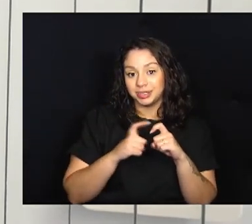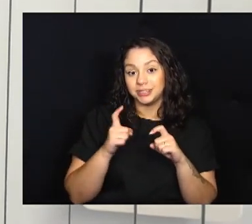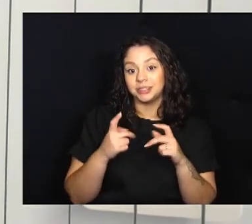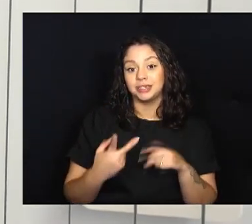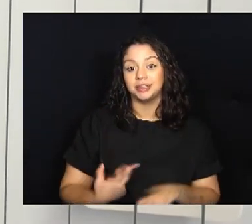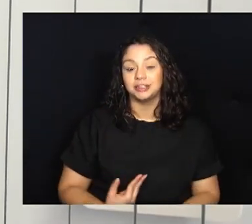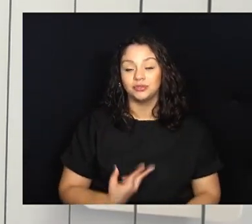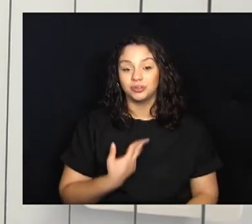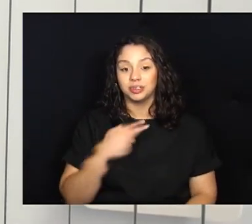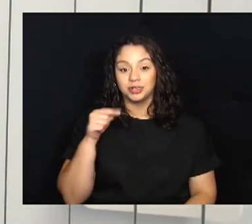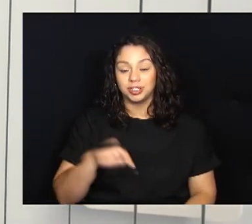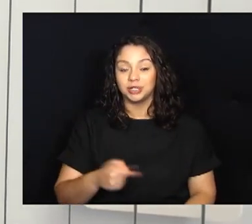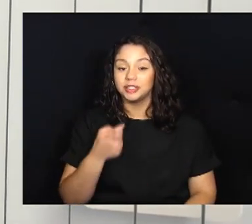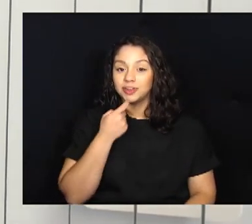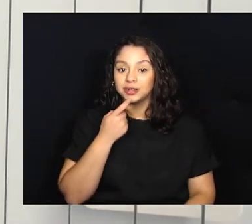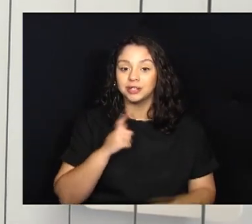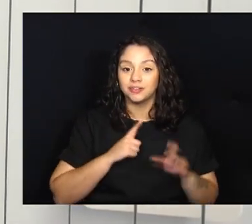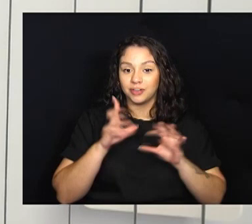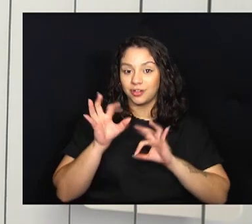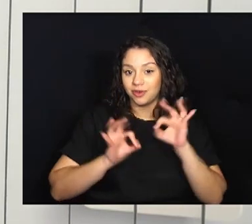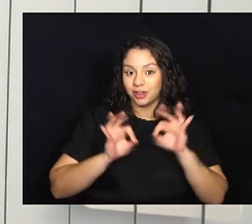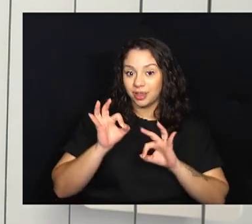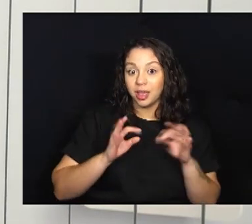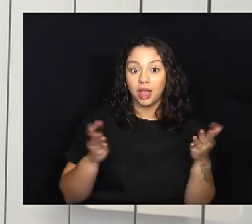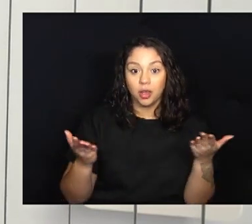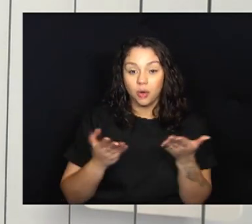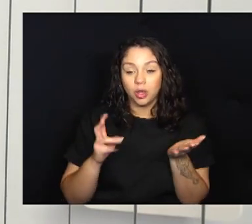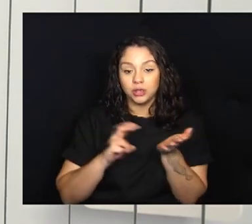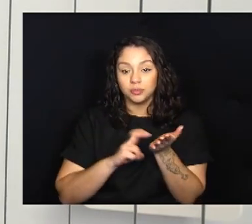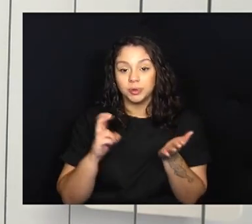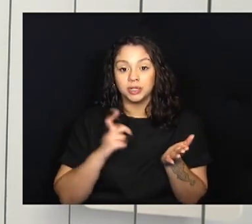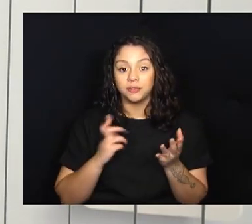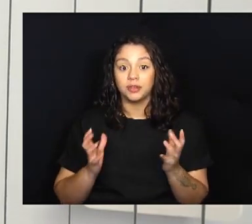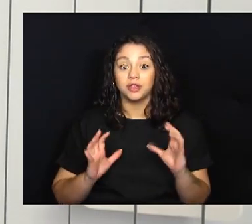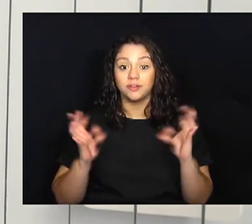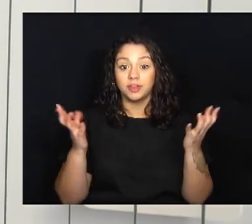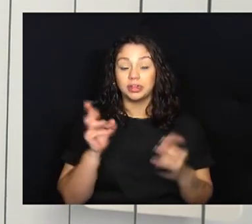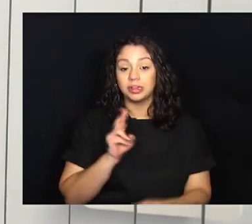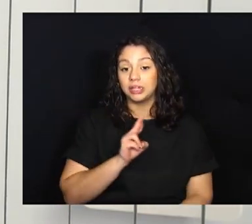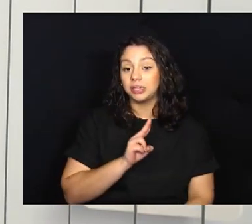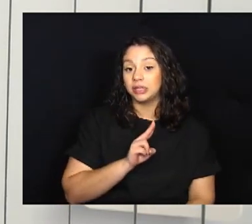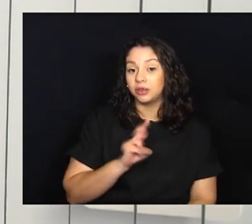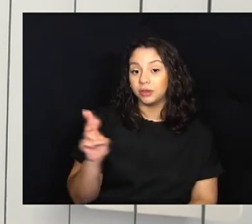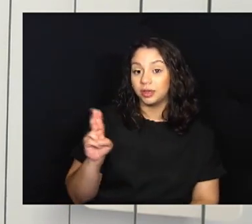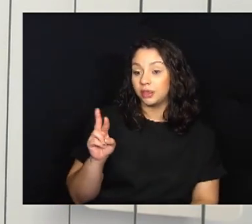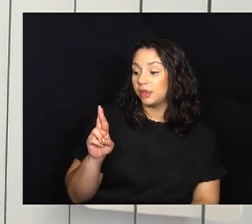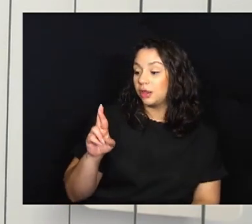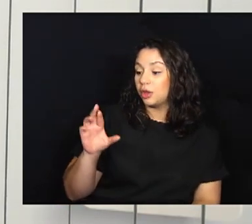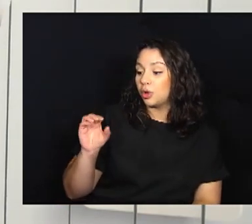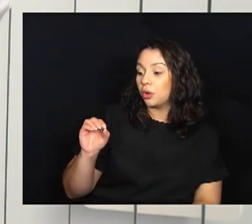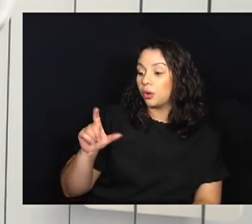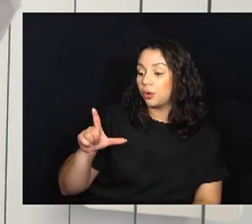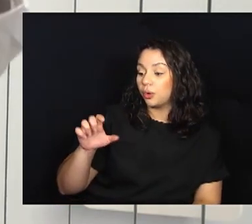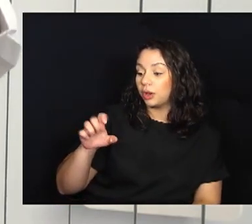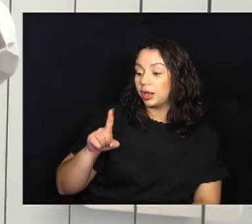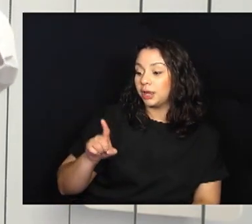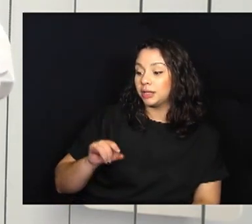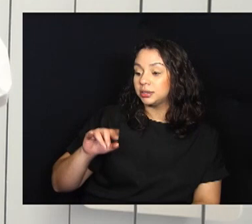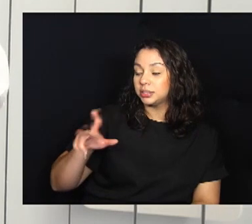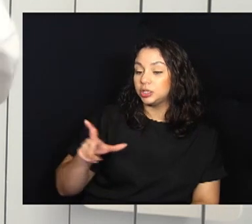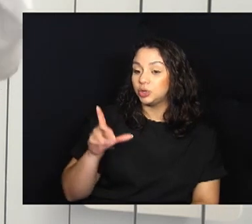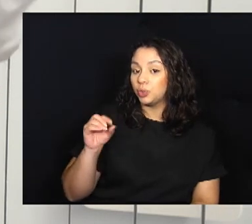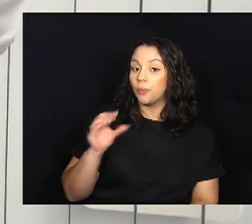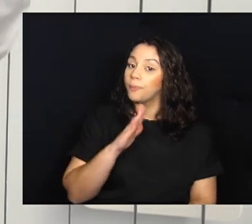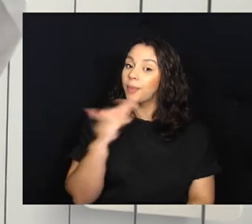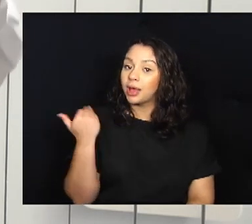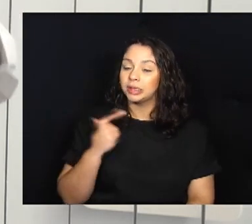de Campinas organizou agora cedo o evento com o nome Rolezinho Mata, com a presença de representantes